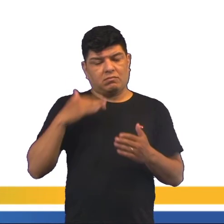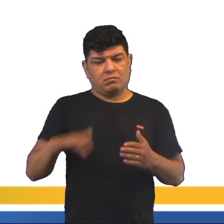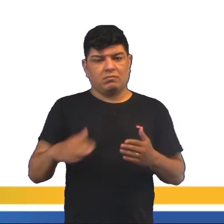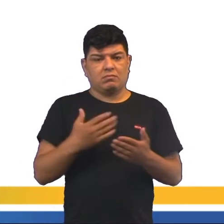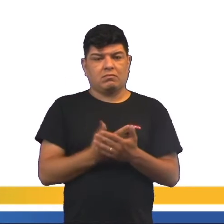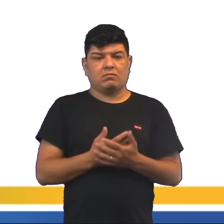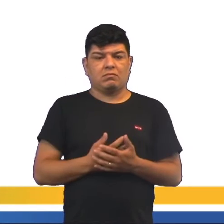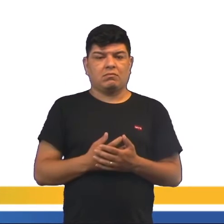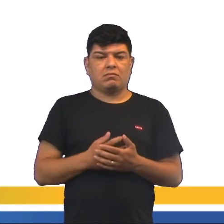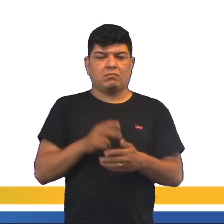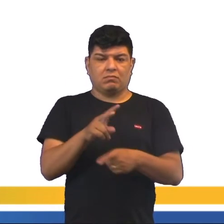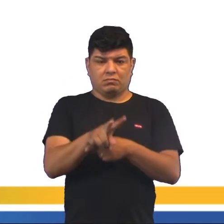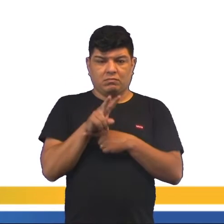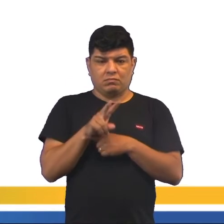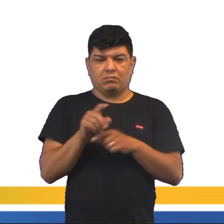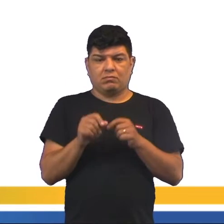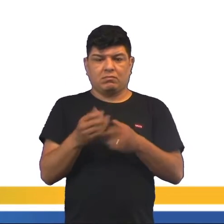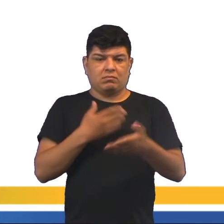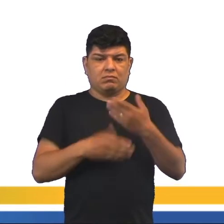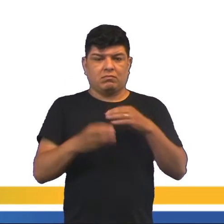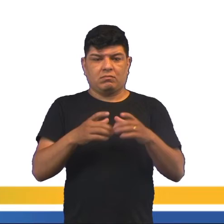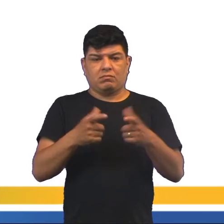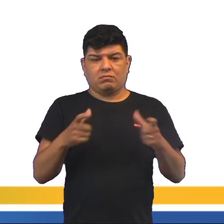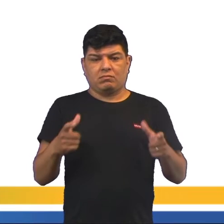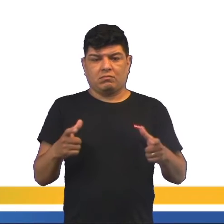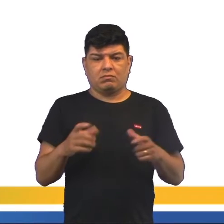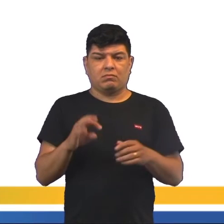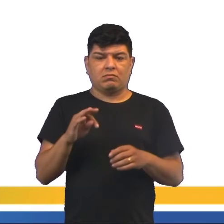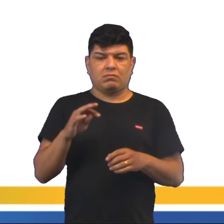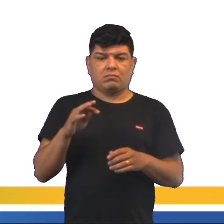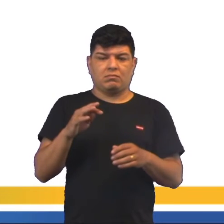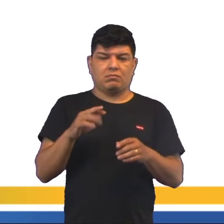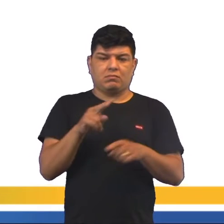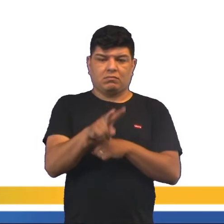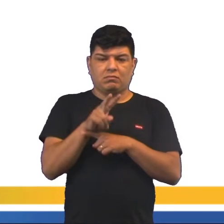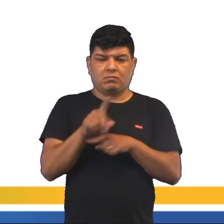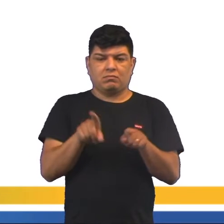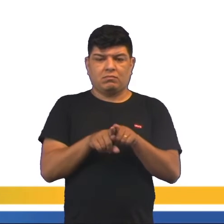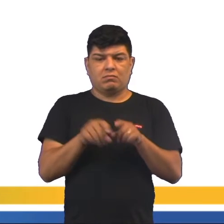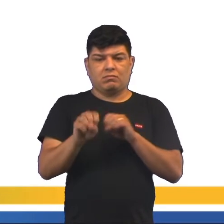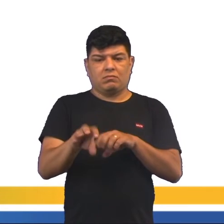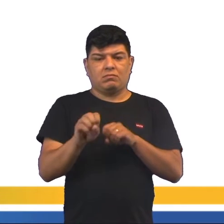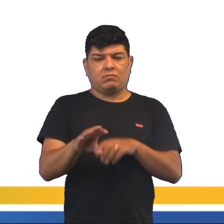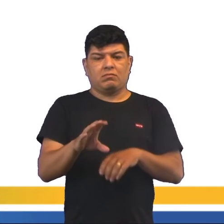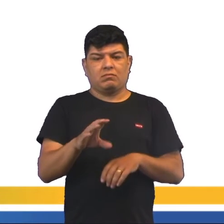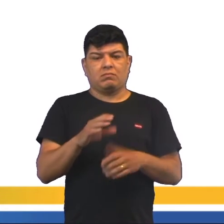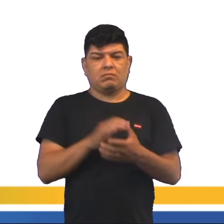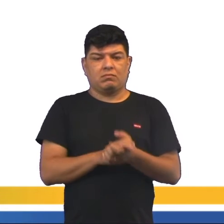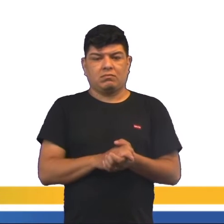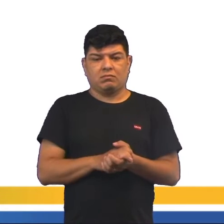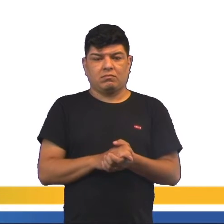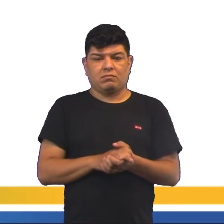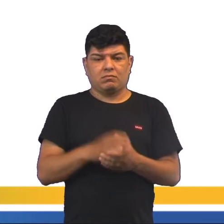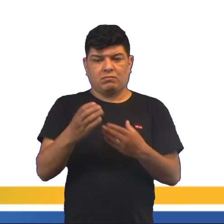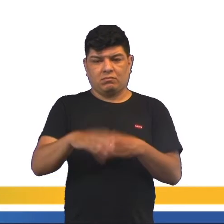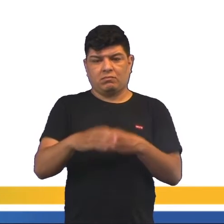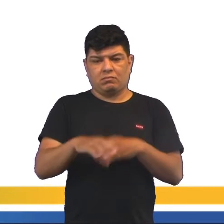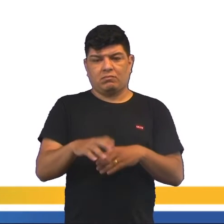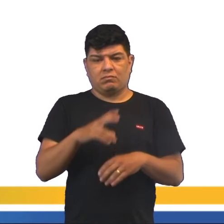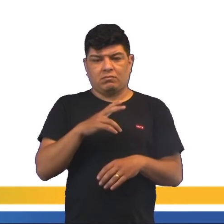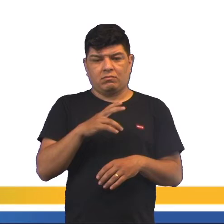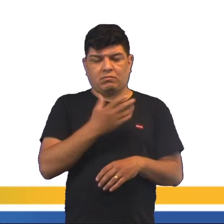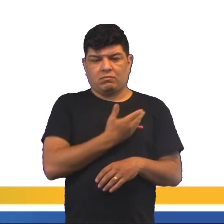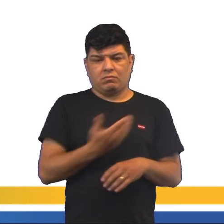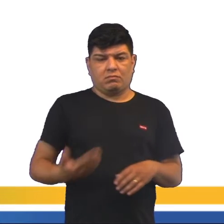creche, empréstimo, distribuição de terras, cotas, né, em diversos níveis de ensino e em concursos